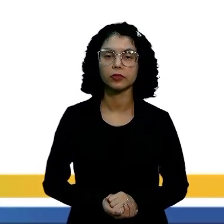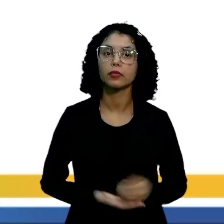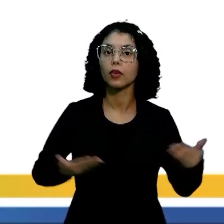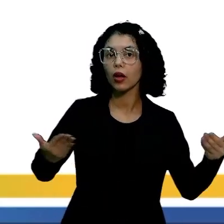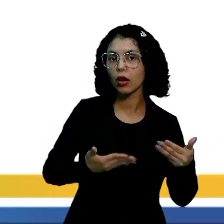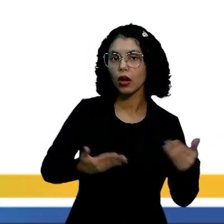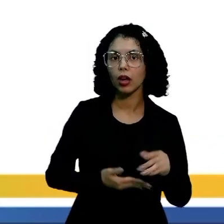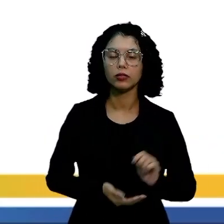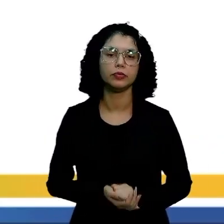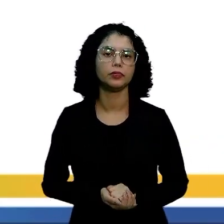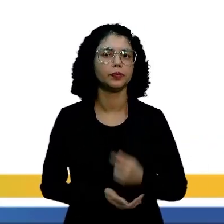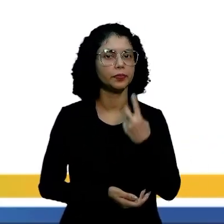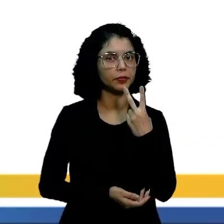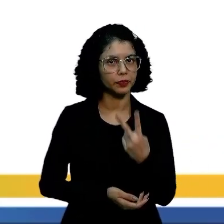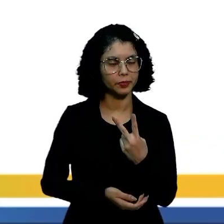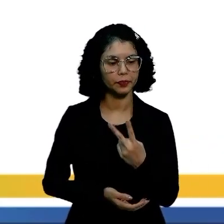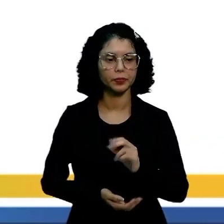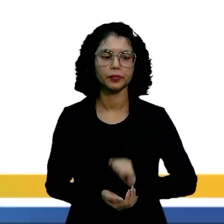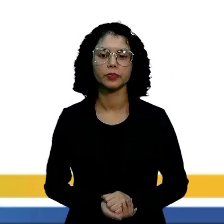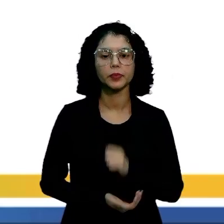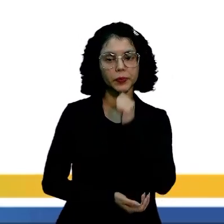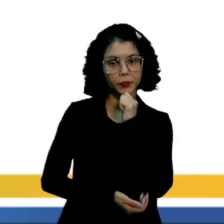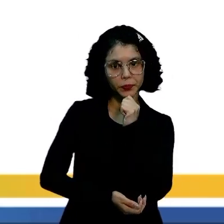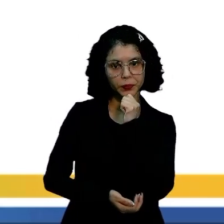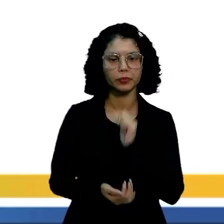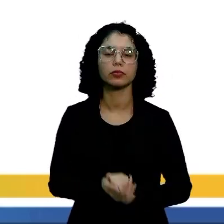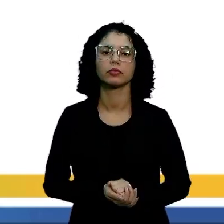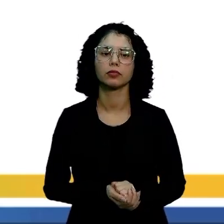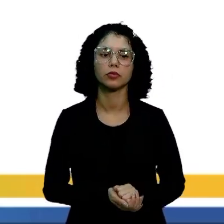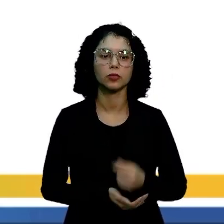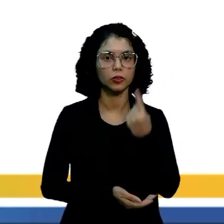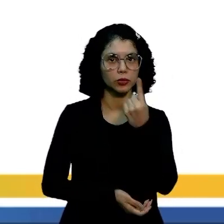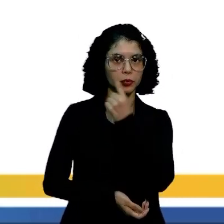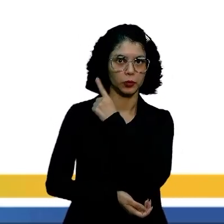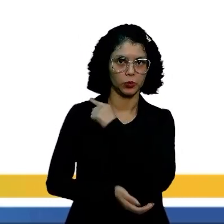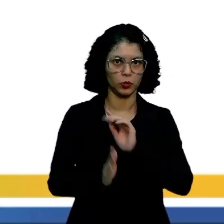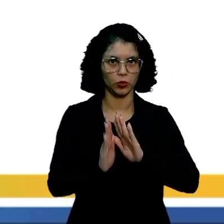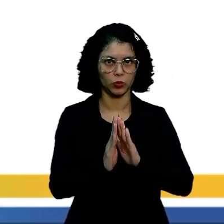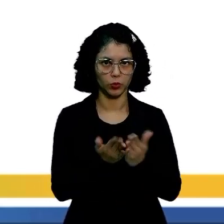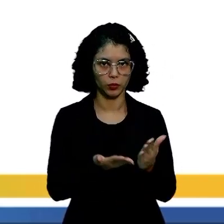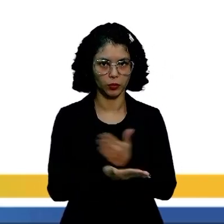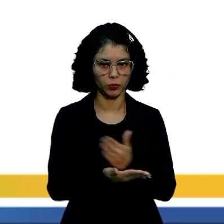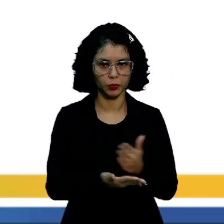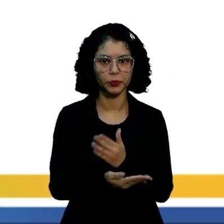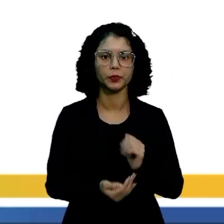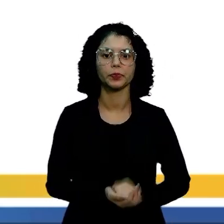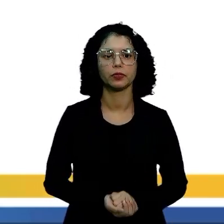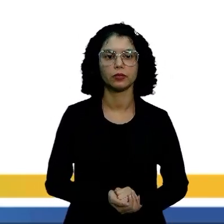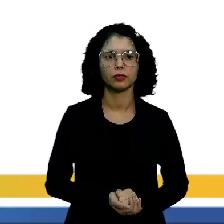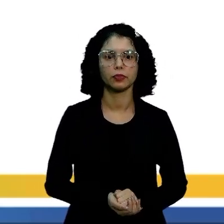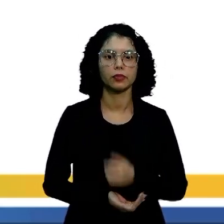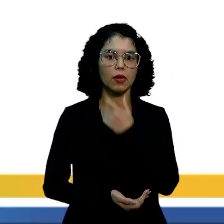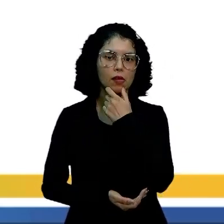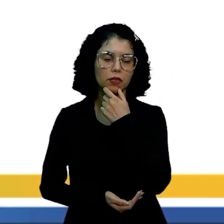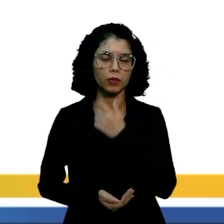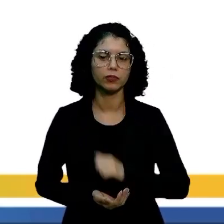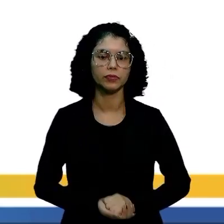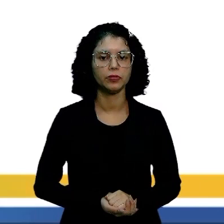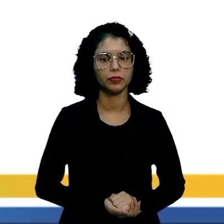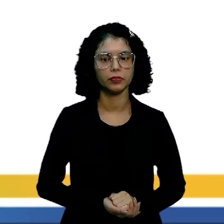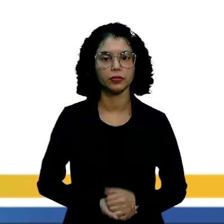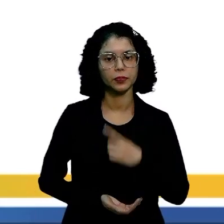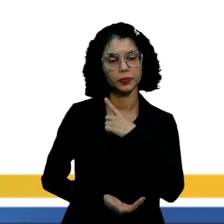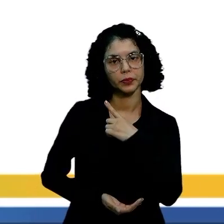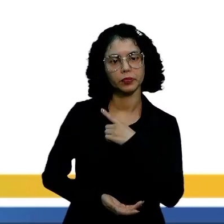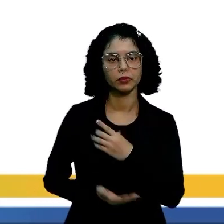Agora nós vamos para a questão 2, ainda do livro do primeiro ano, ok? A prova Enem em língua inglesa. Nós temos